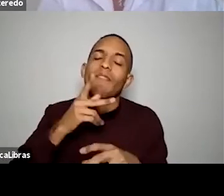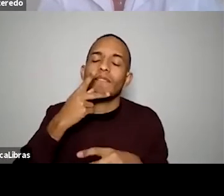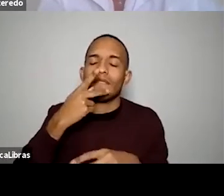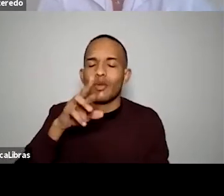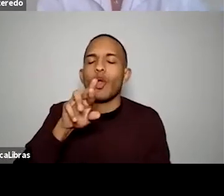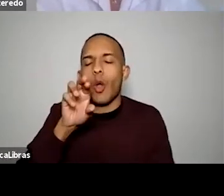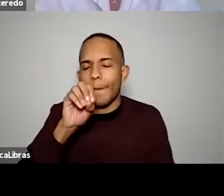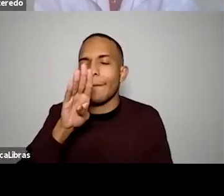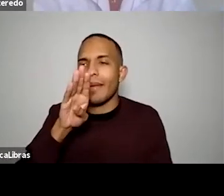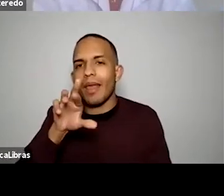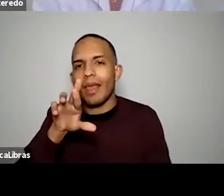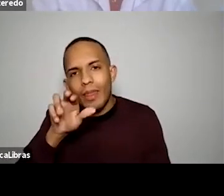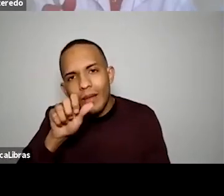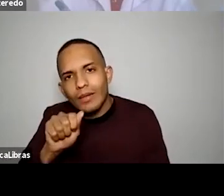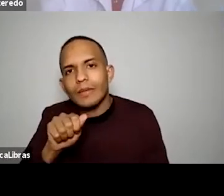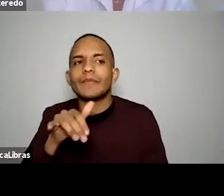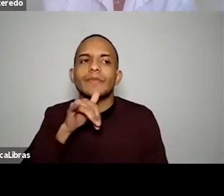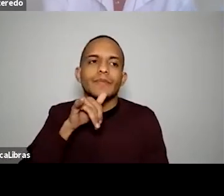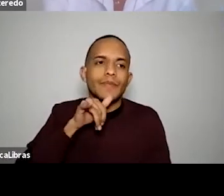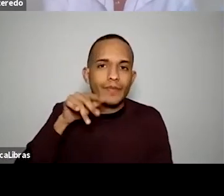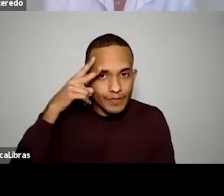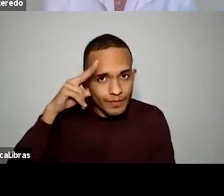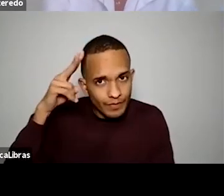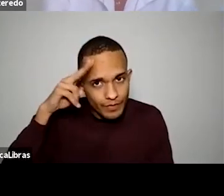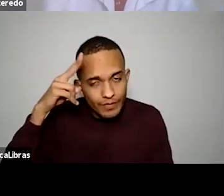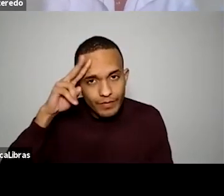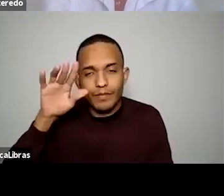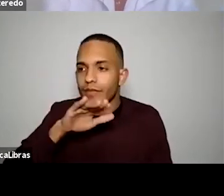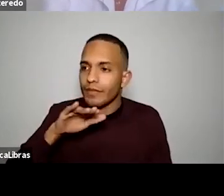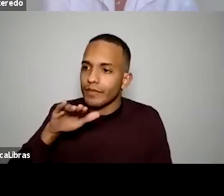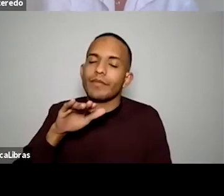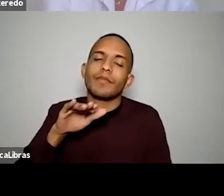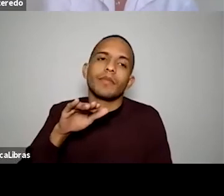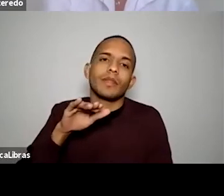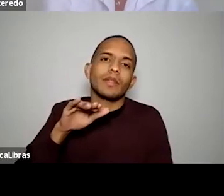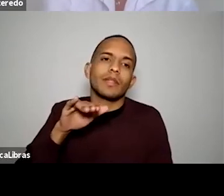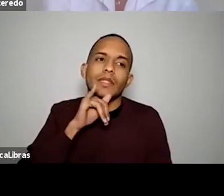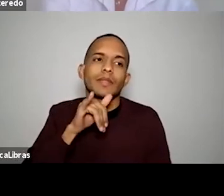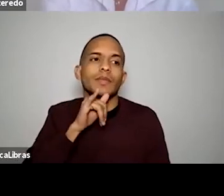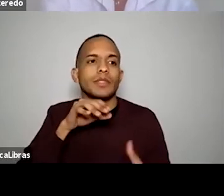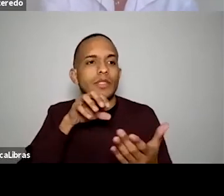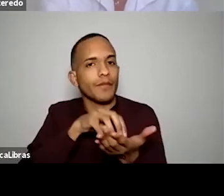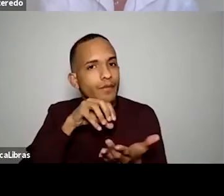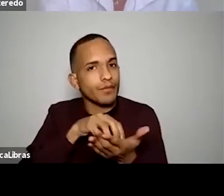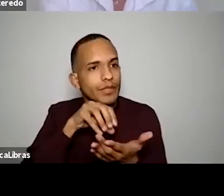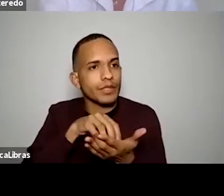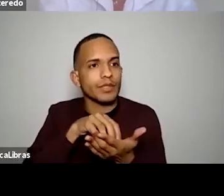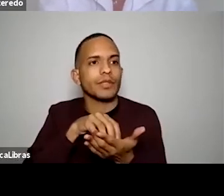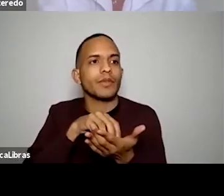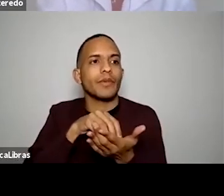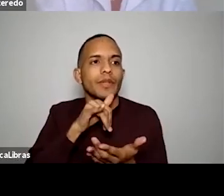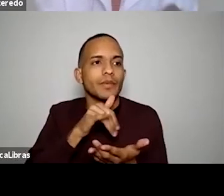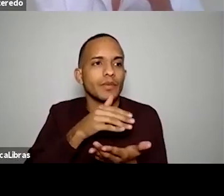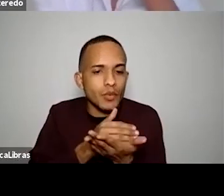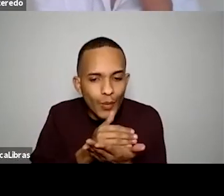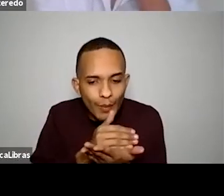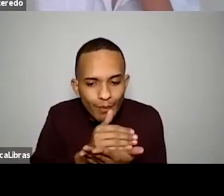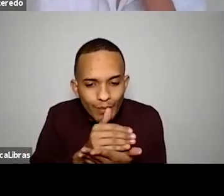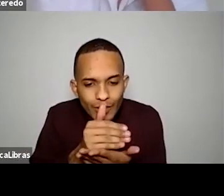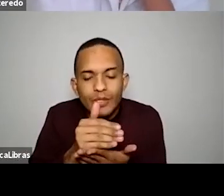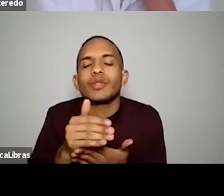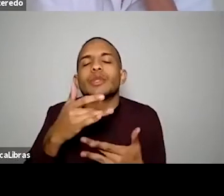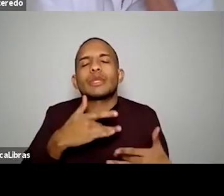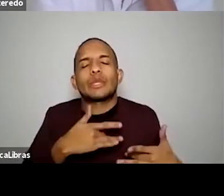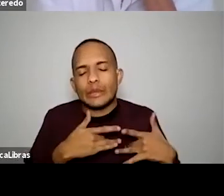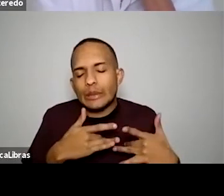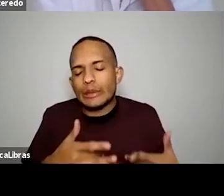É, a história do 1% é a história do Fundo BIS, Roberta, não sei se você sabe dessa parte, mas o Fundo BIS ele começou no encontro do Arapiaú, há